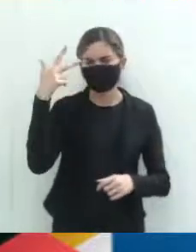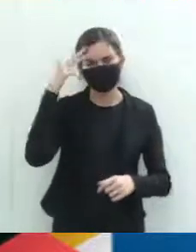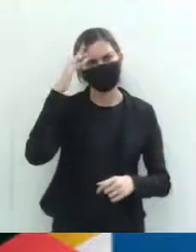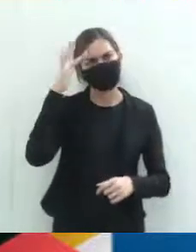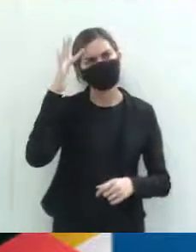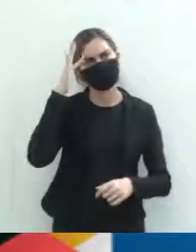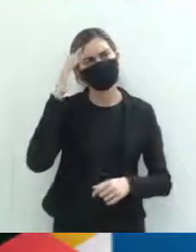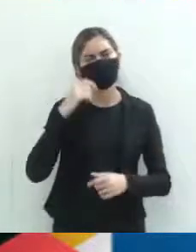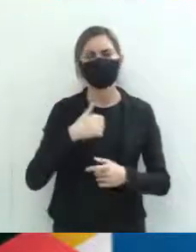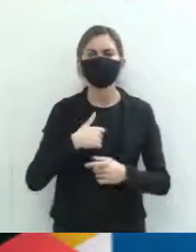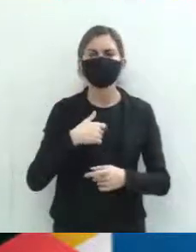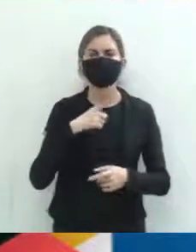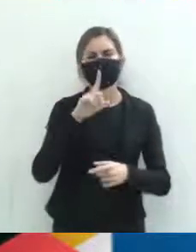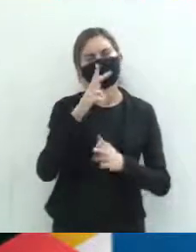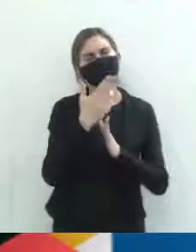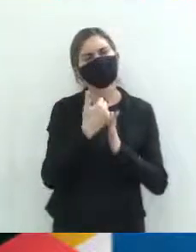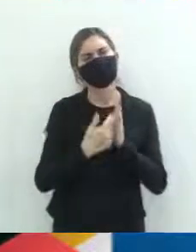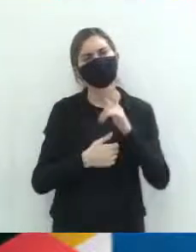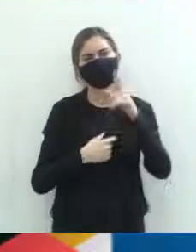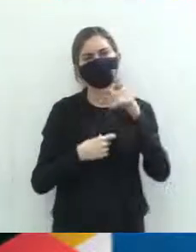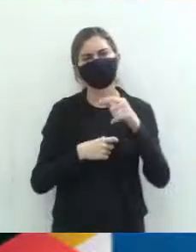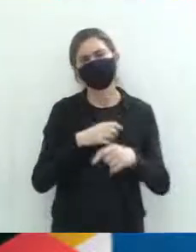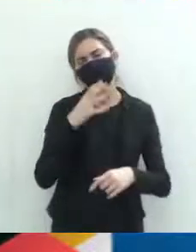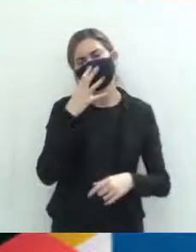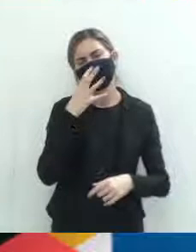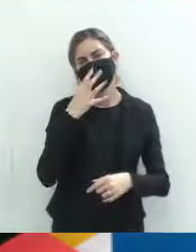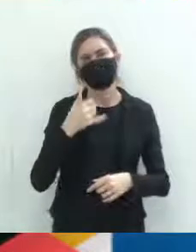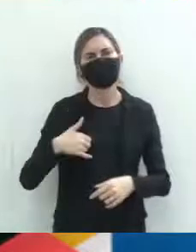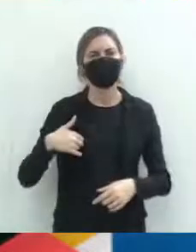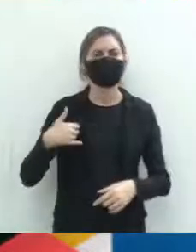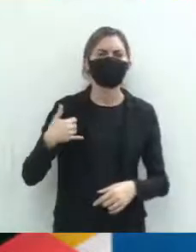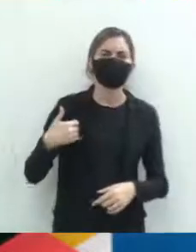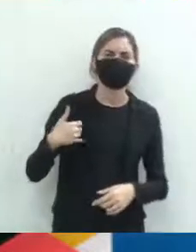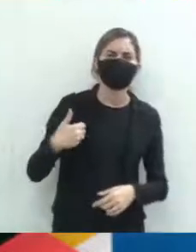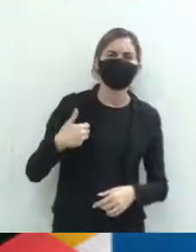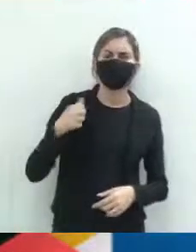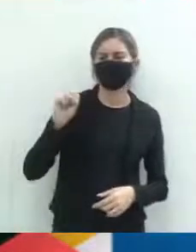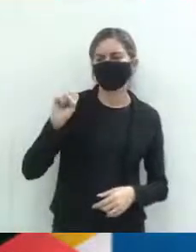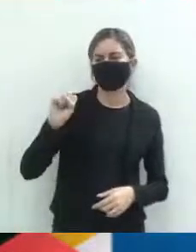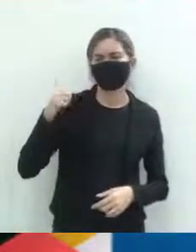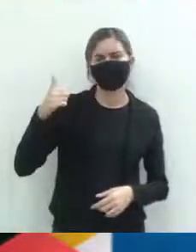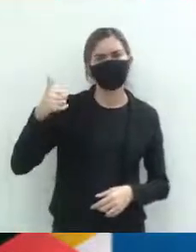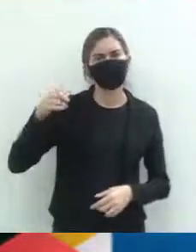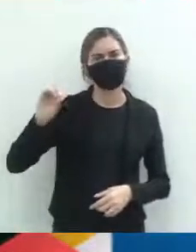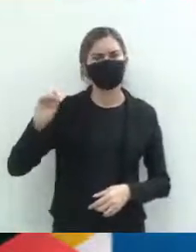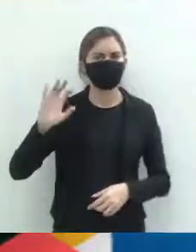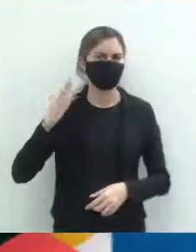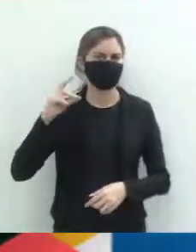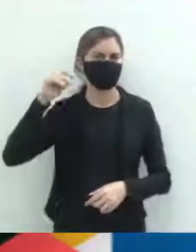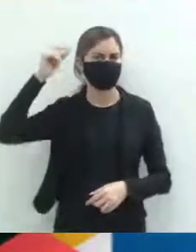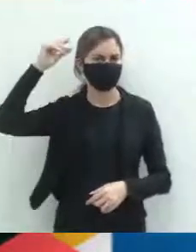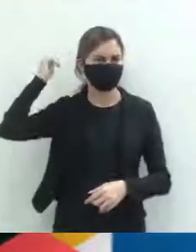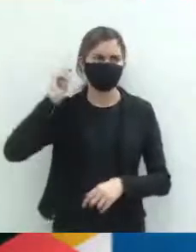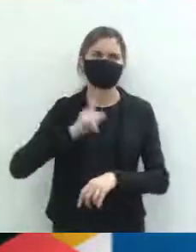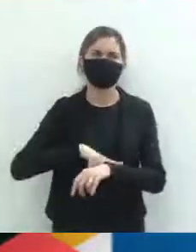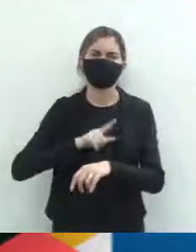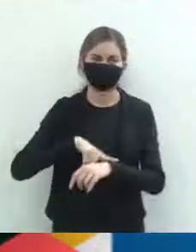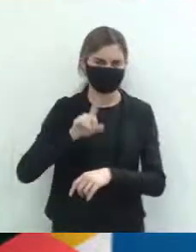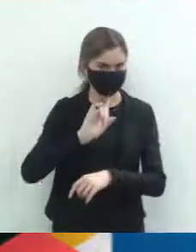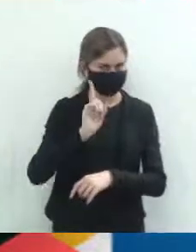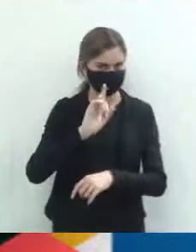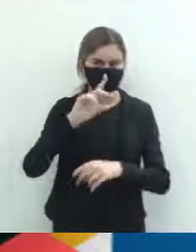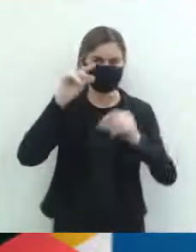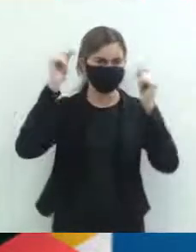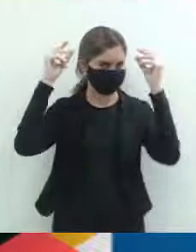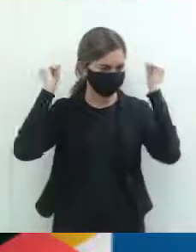mente é um desenho animado que eu assistia quando eu tinha mais ou menos uns 8 a 10 anos. Não faz muito tempo não, certo? Faz